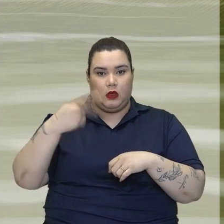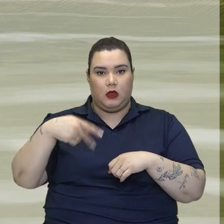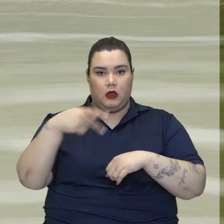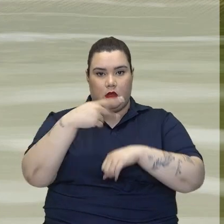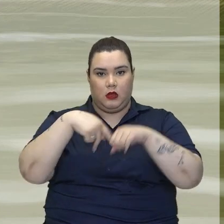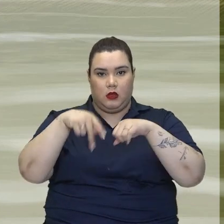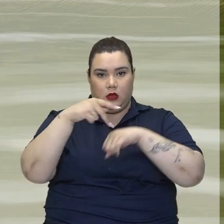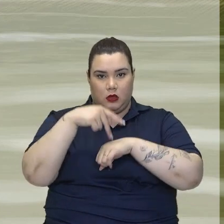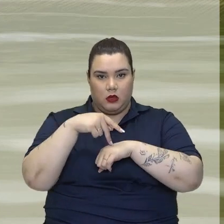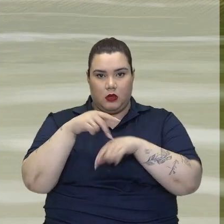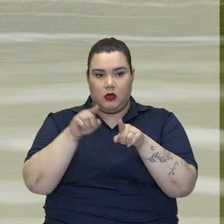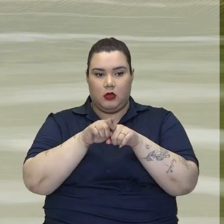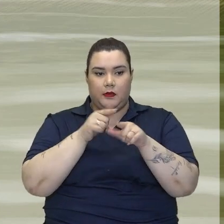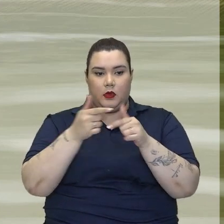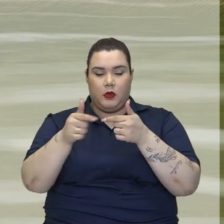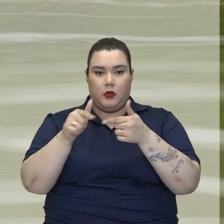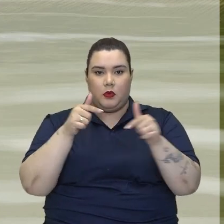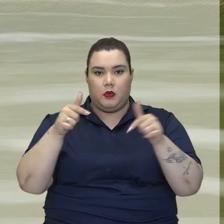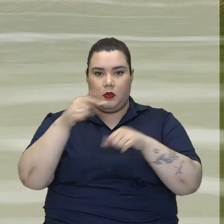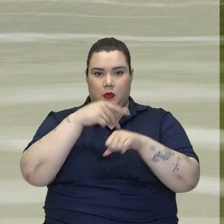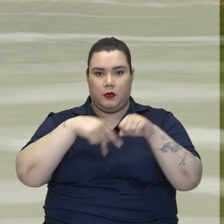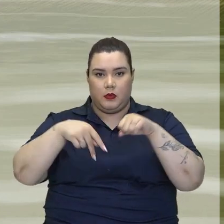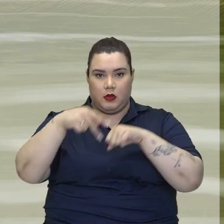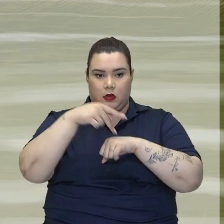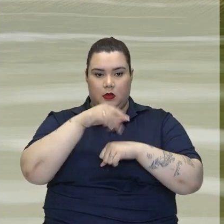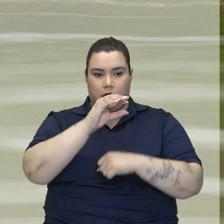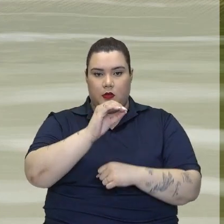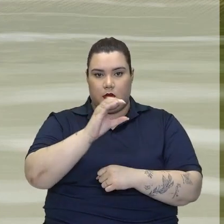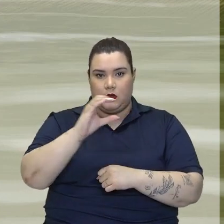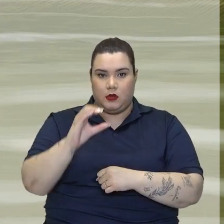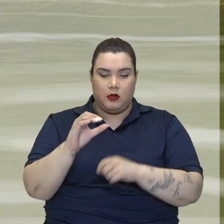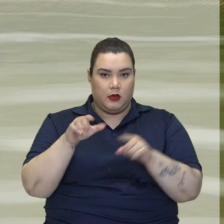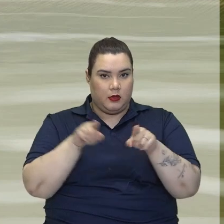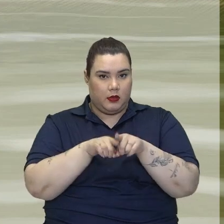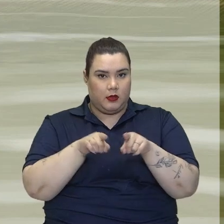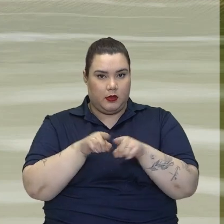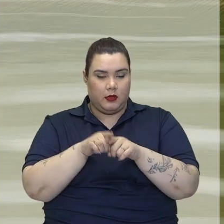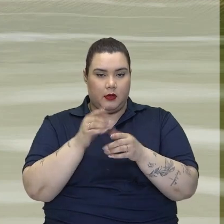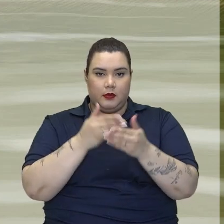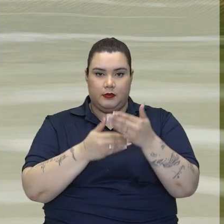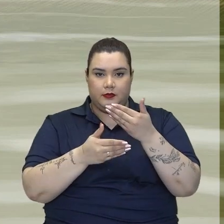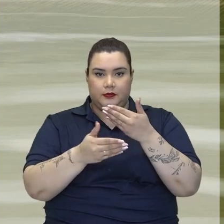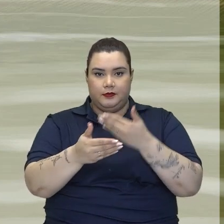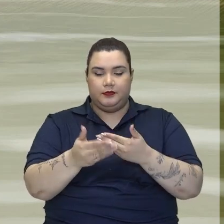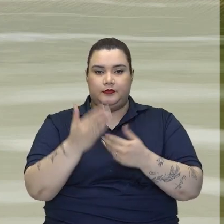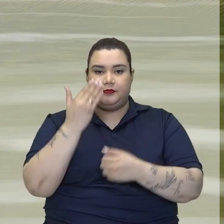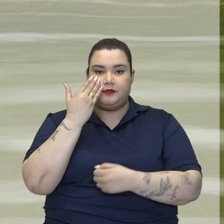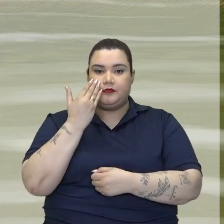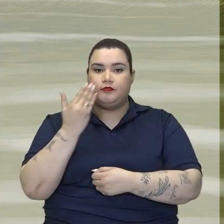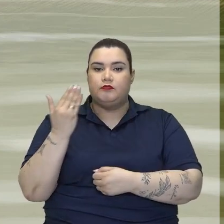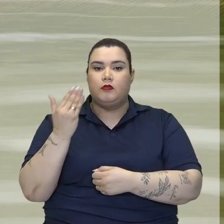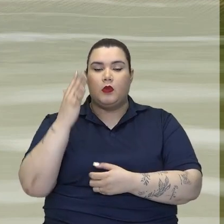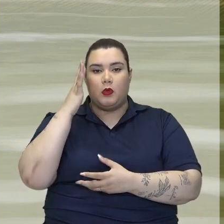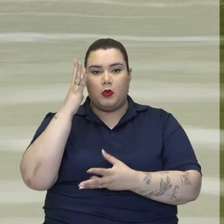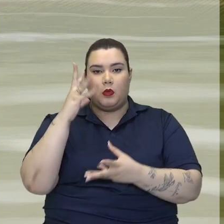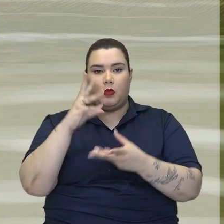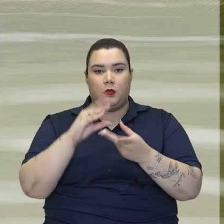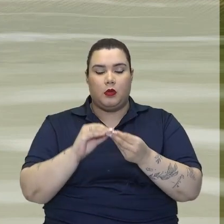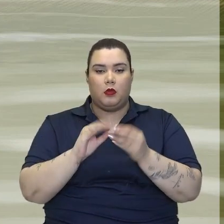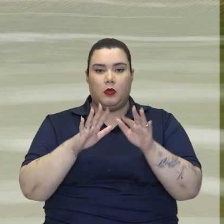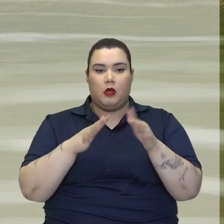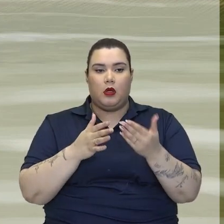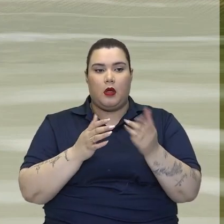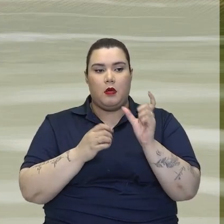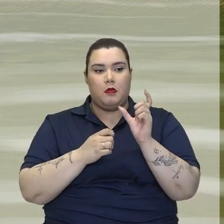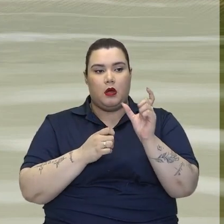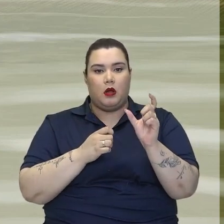e em outros países ocidentais também. Vamos continuar aí para entender agora a palavra e a